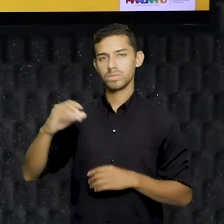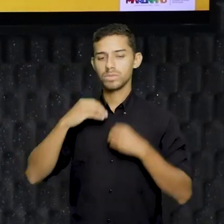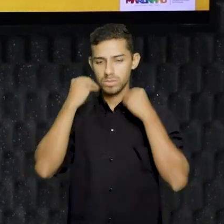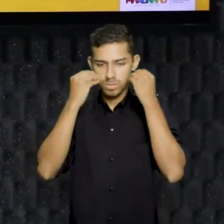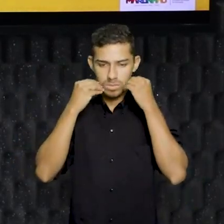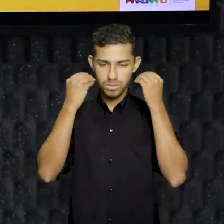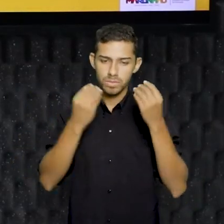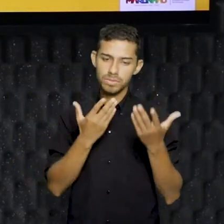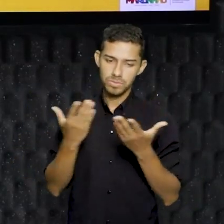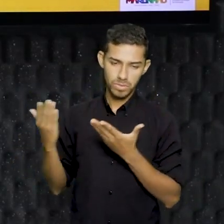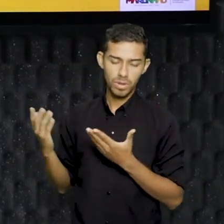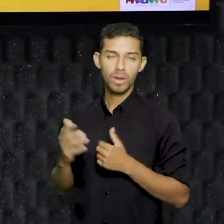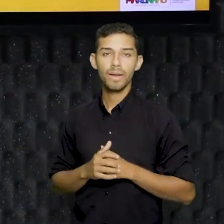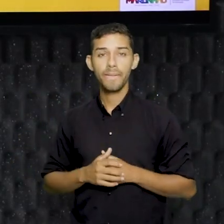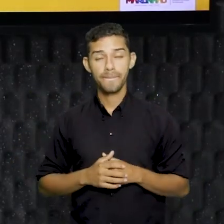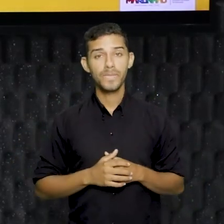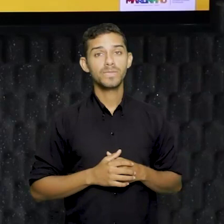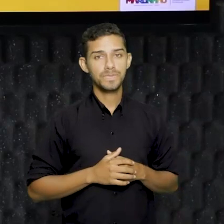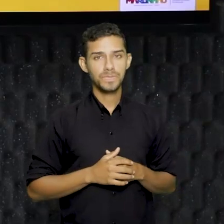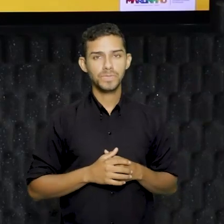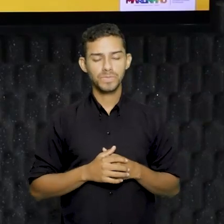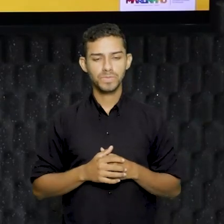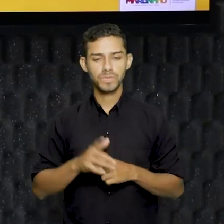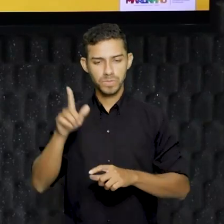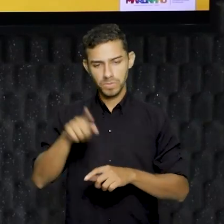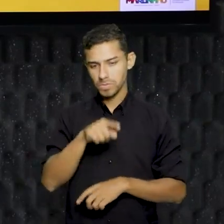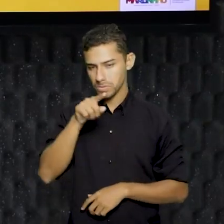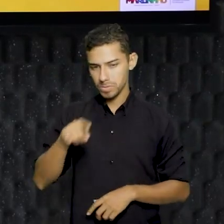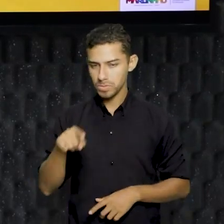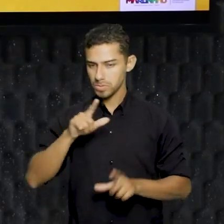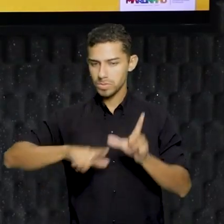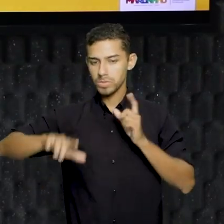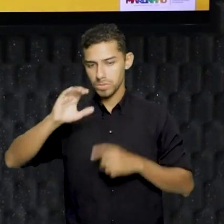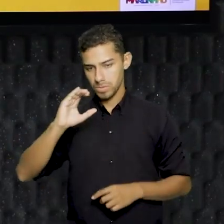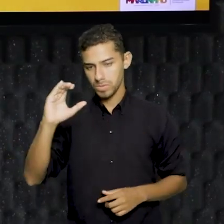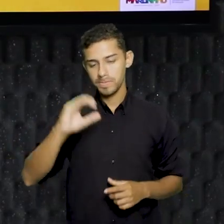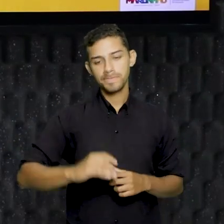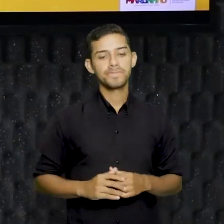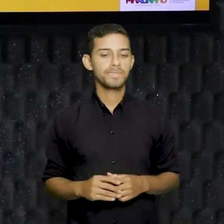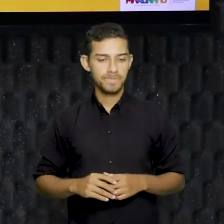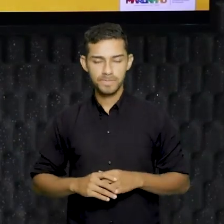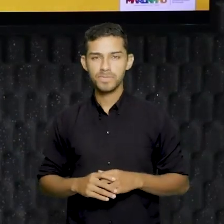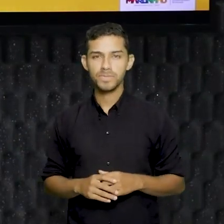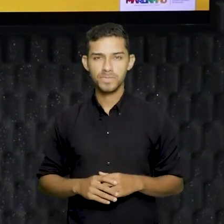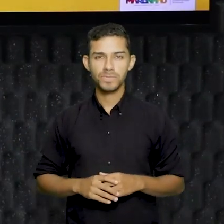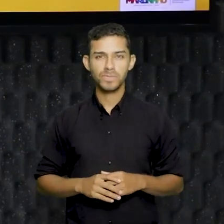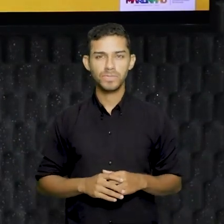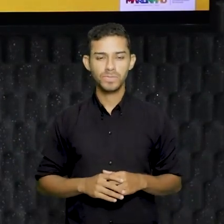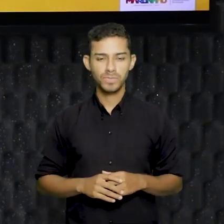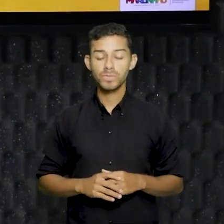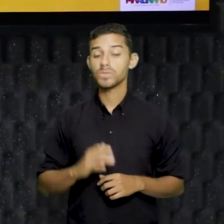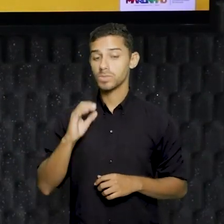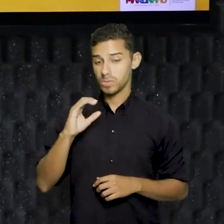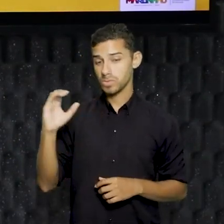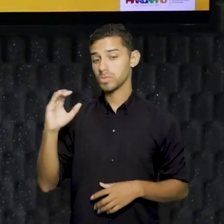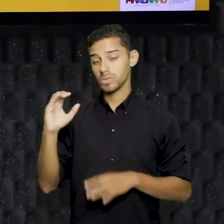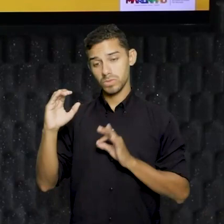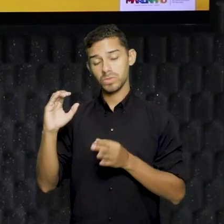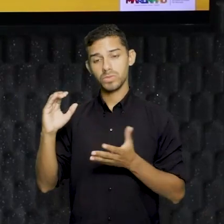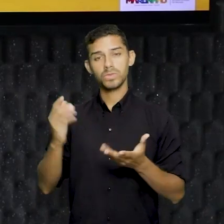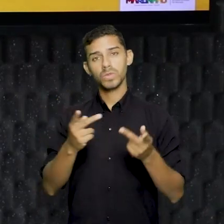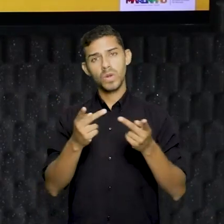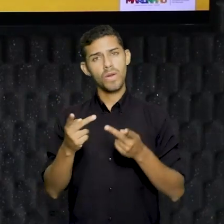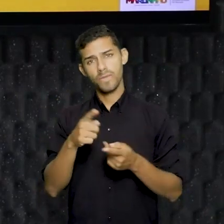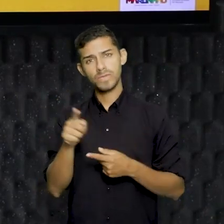empirismo portanto é a letra C assinale para você a letra c de casa ok letra C esta questão e